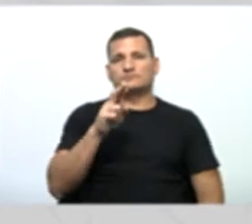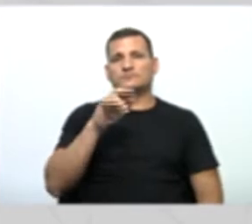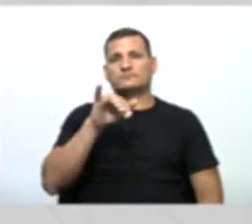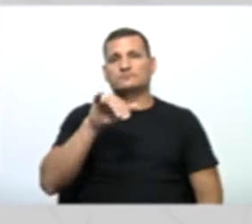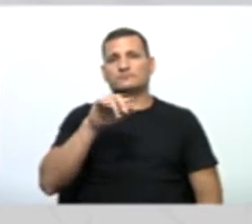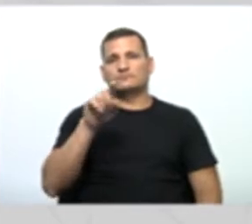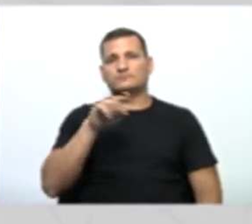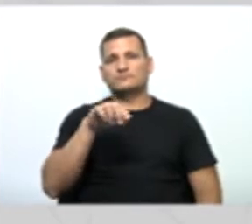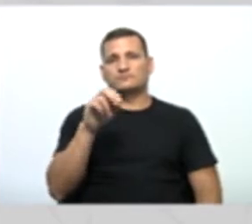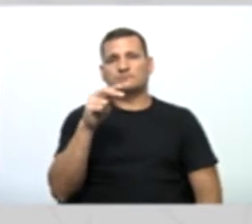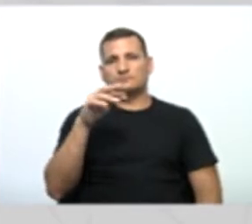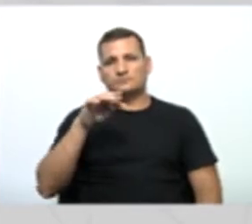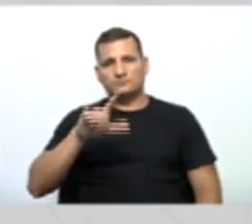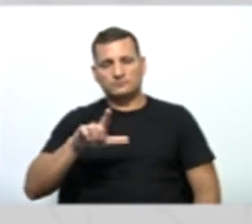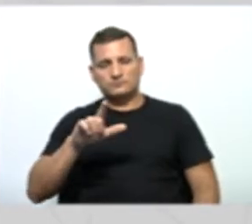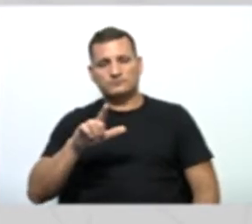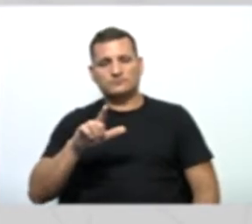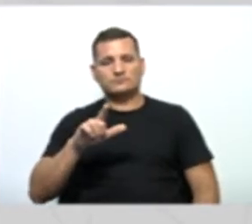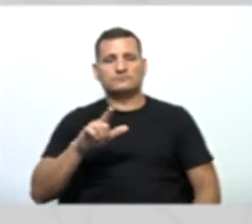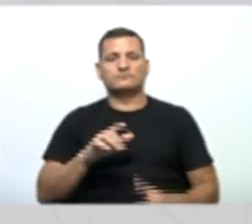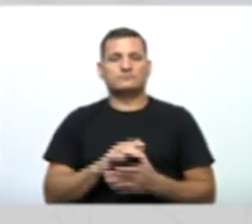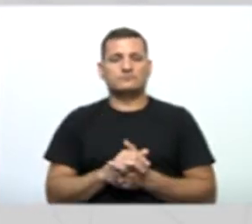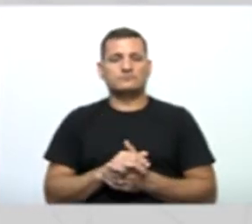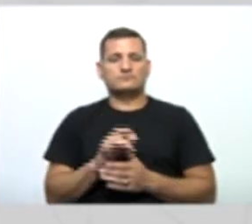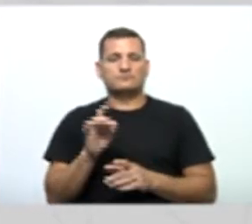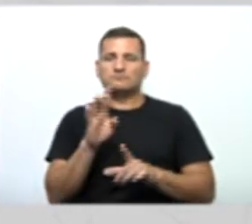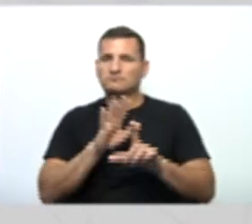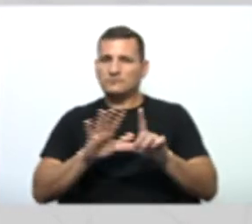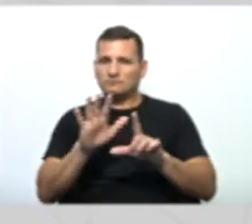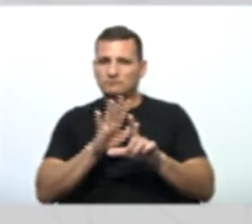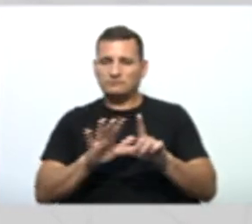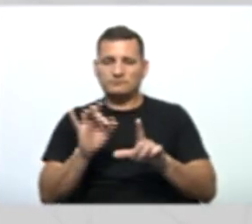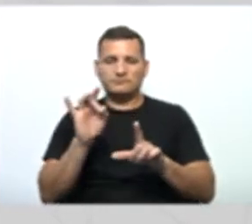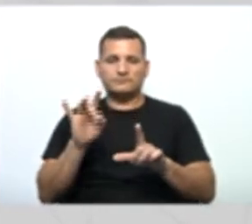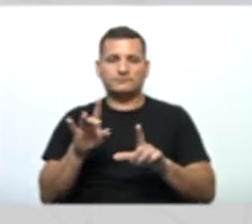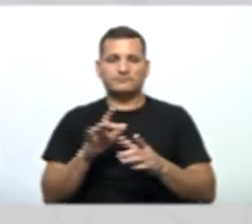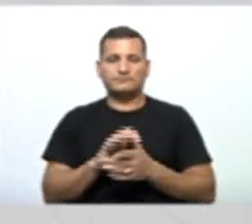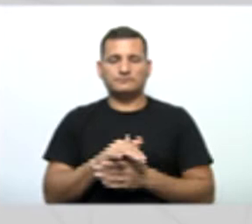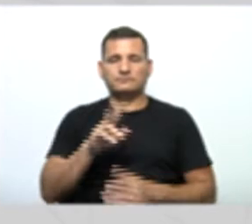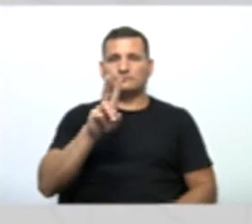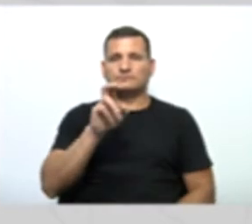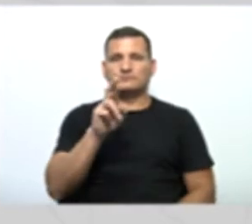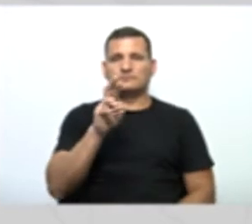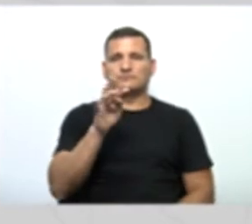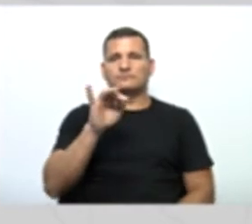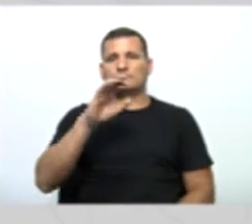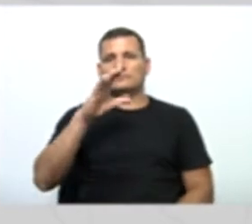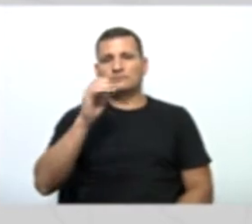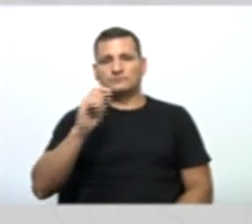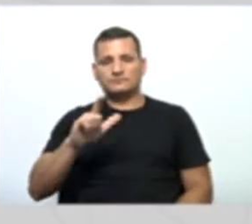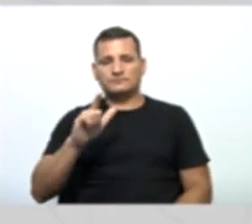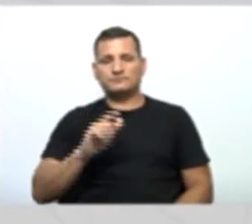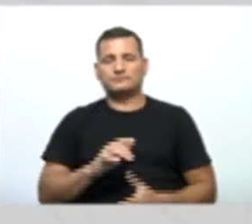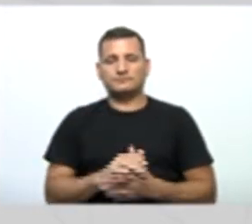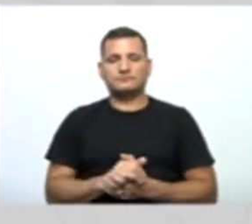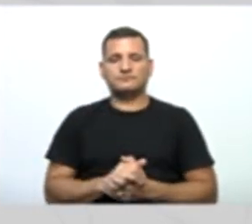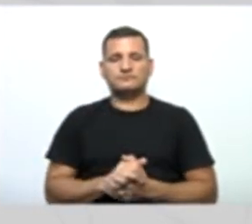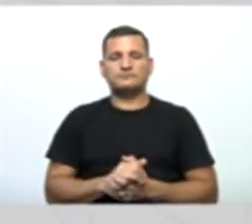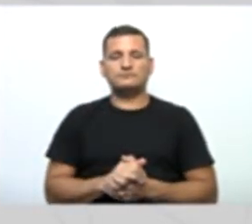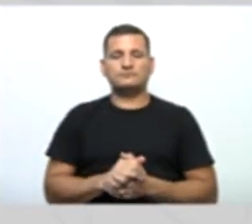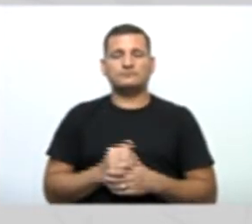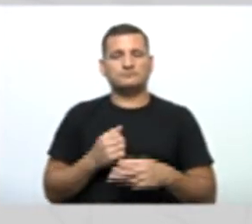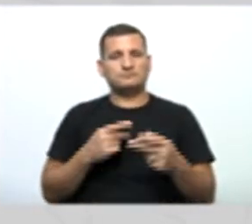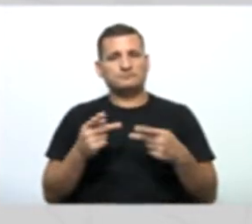uma parte da aplicação, como a interface, por exemplo. Vertical, quando o protótipo revela uma parte